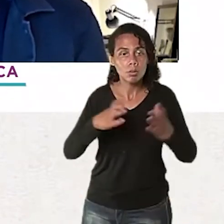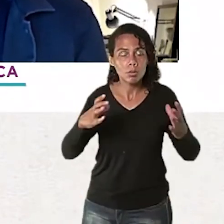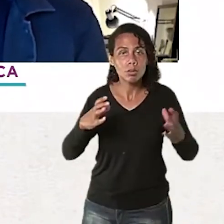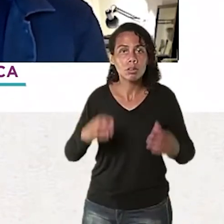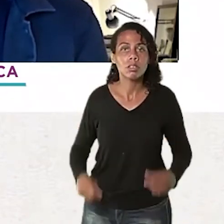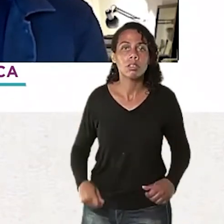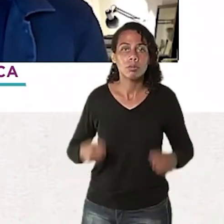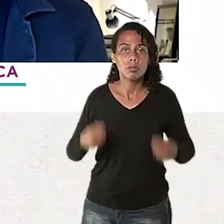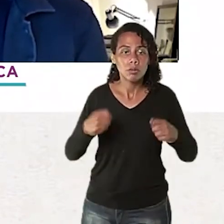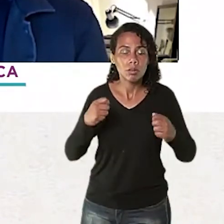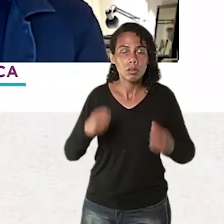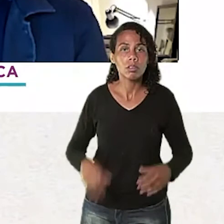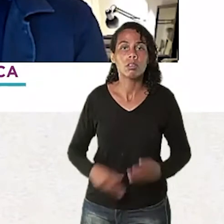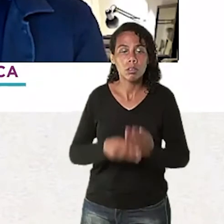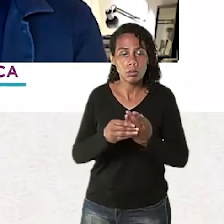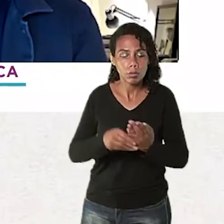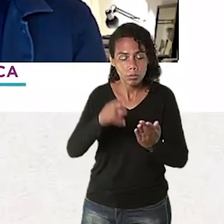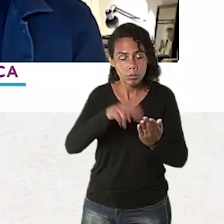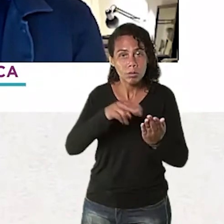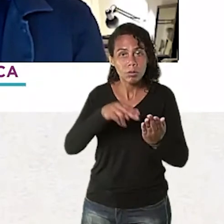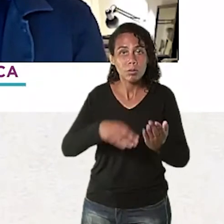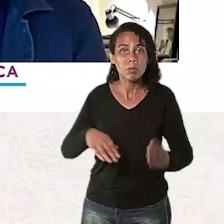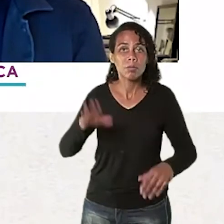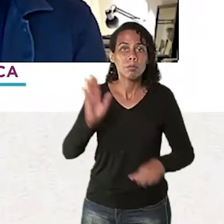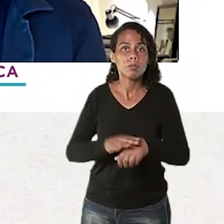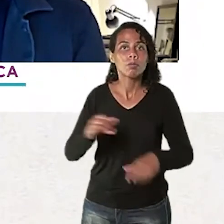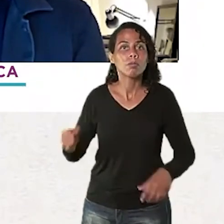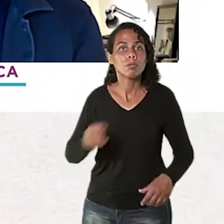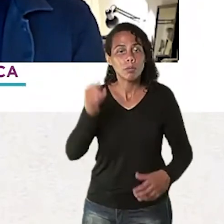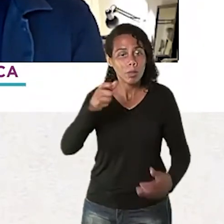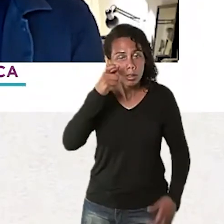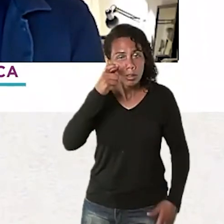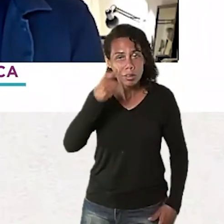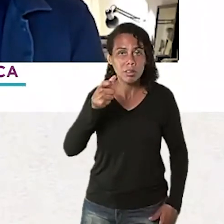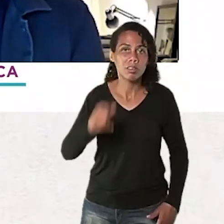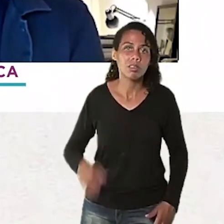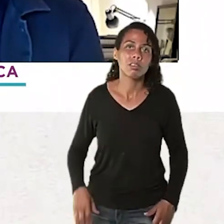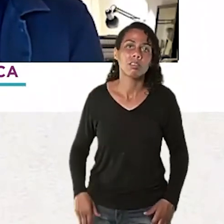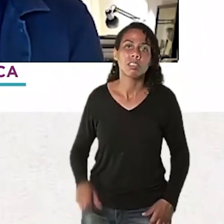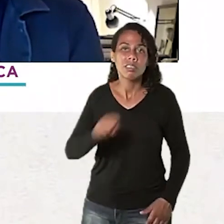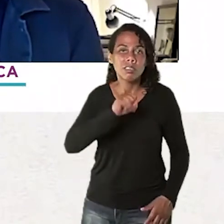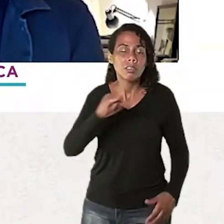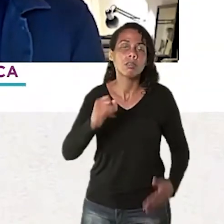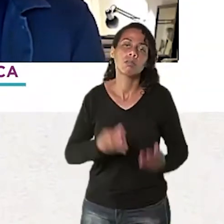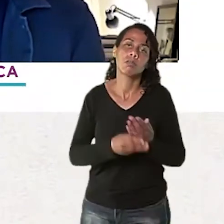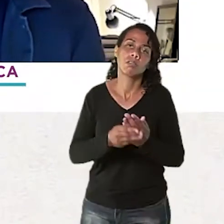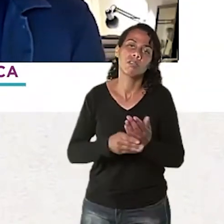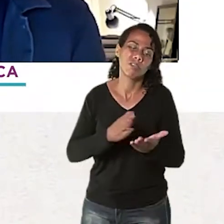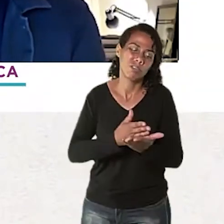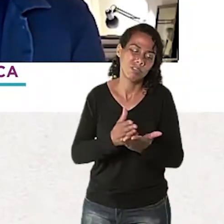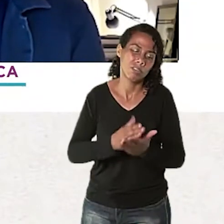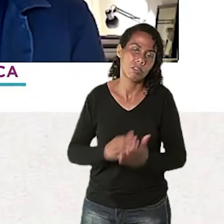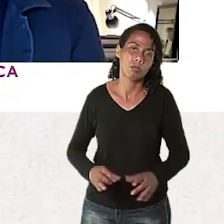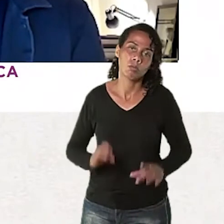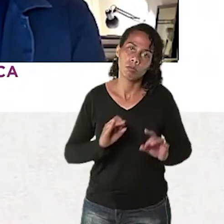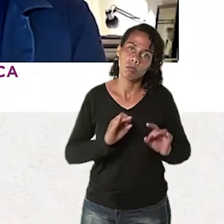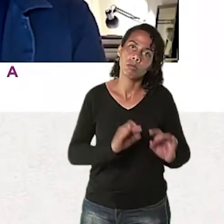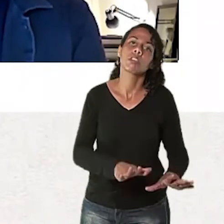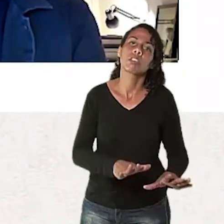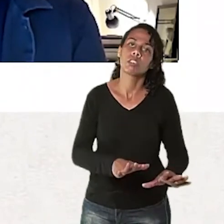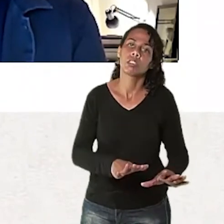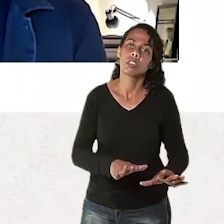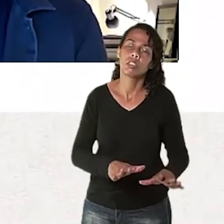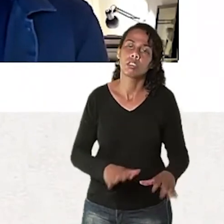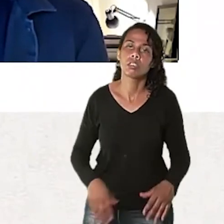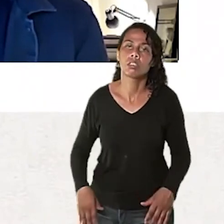A gente não consegue imaginar um sistema diferente desse. A gente não consegue imaginar nenhuma reforma desse sistema. Então, é uma